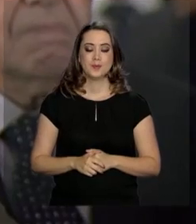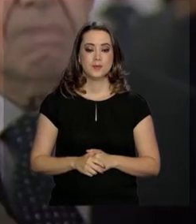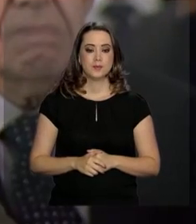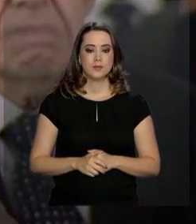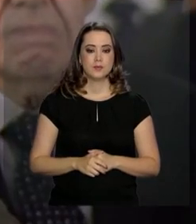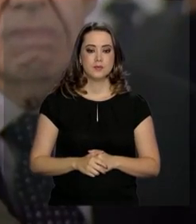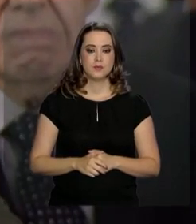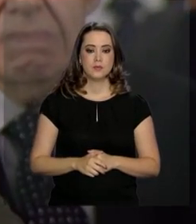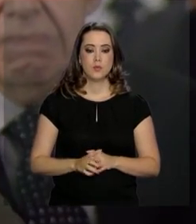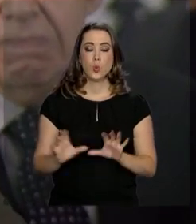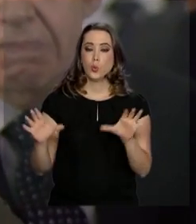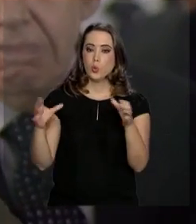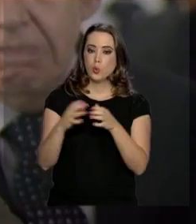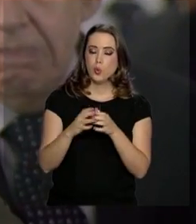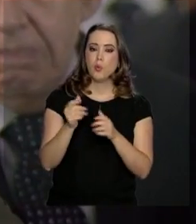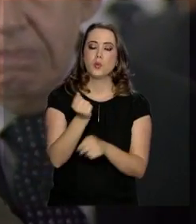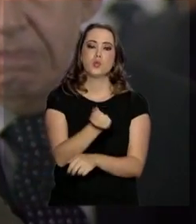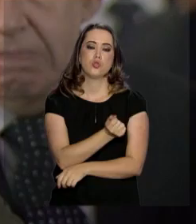meus cadetes,